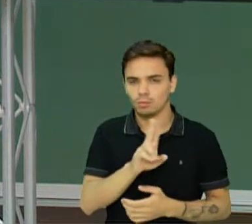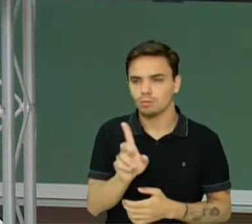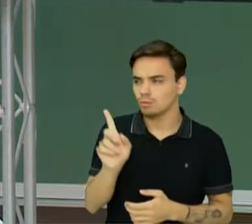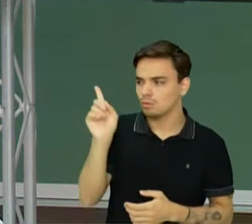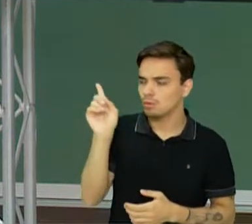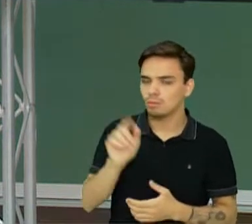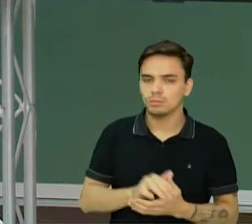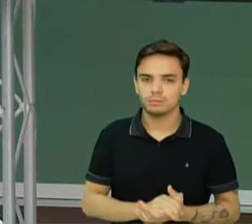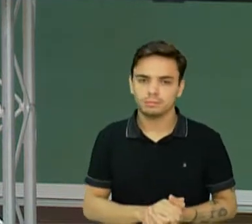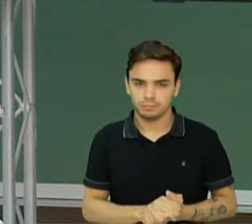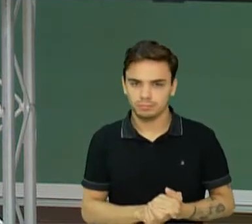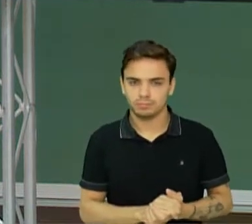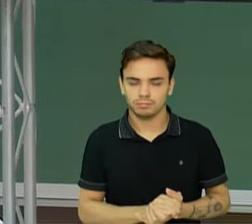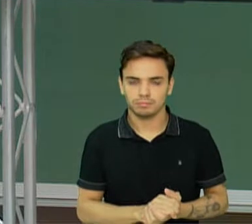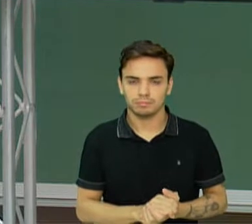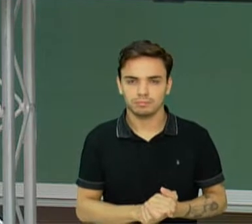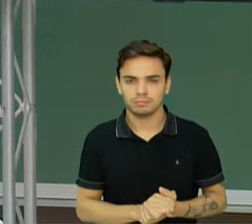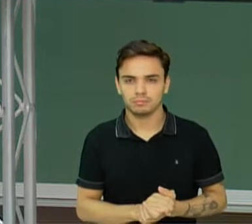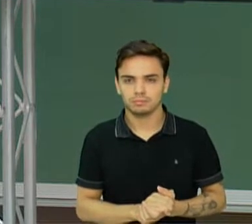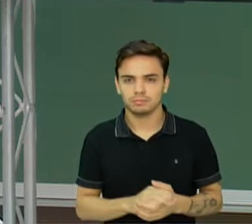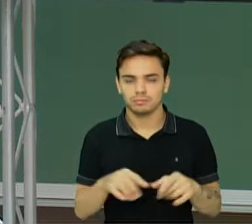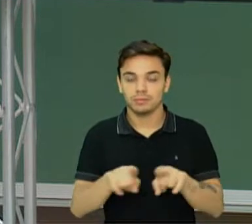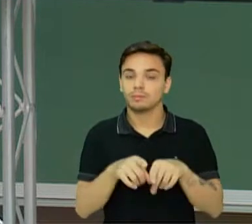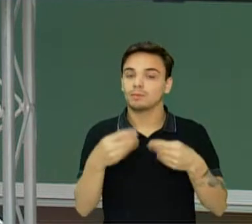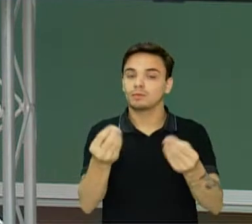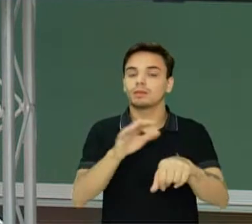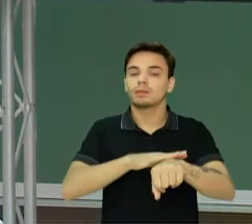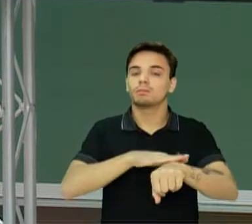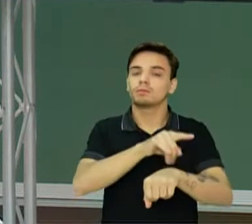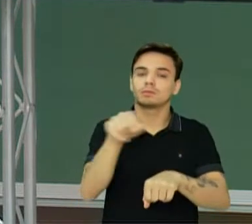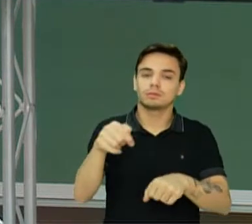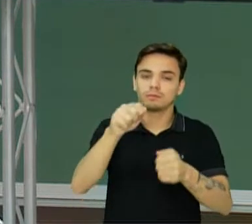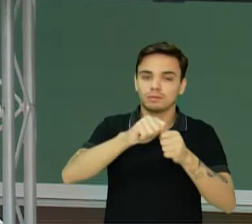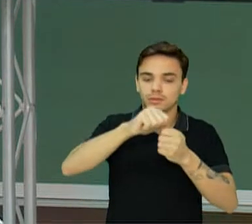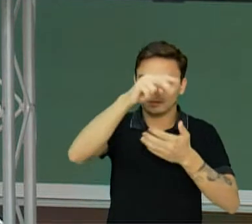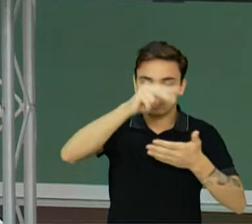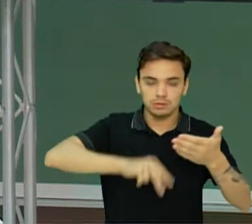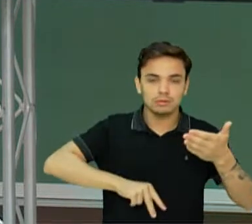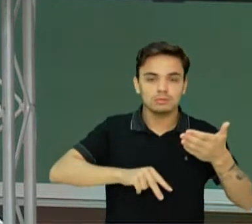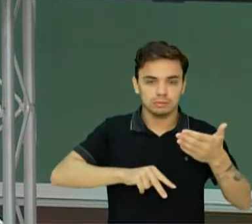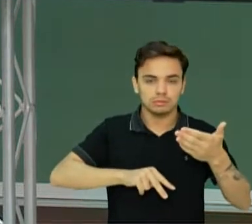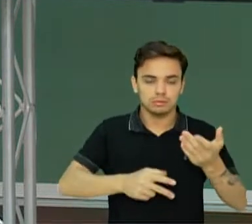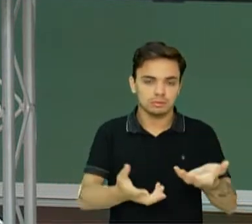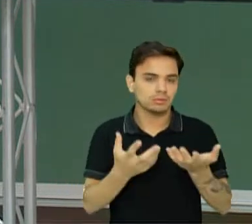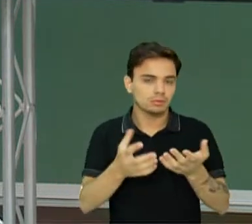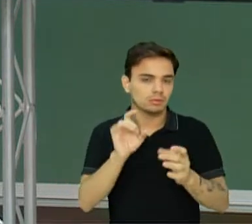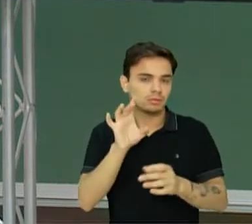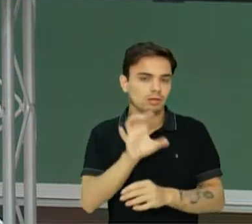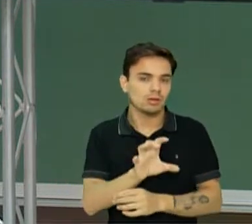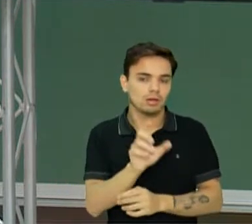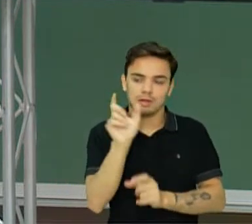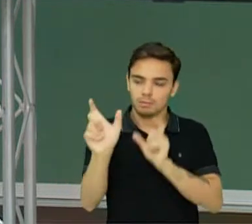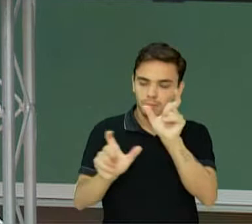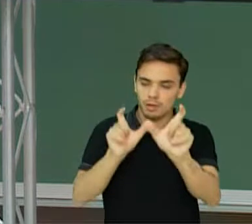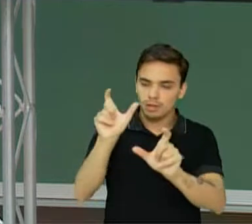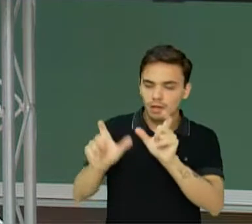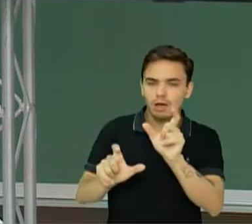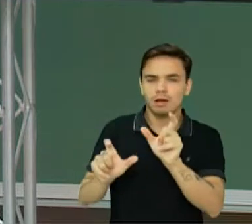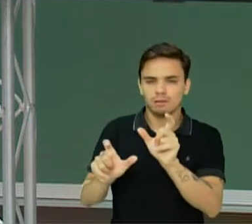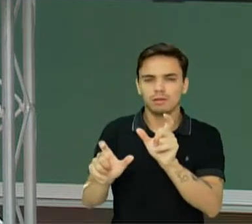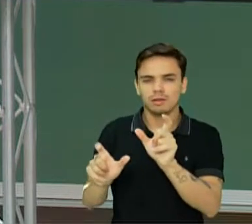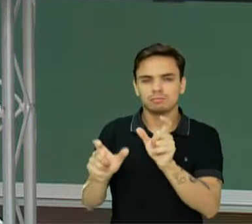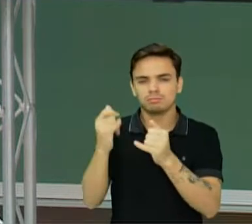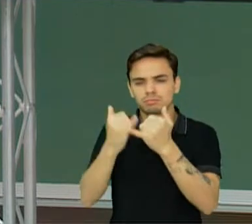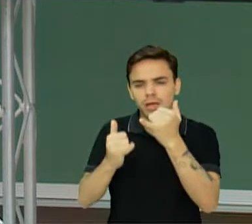era vitoriana. E eu vou dar o tempo para que vocês façam a leitura buscando justamente isso, palavras cognatas,